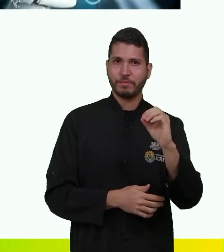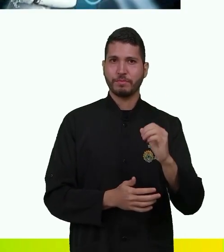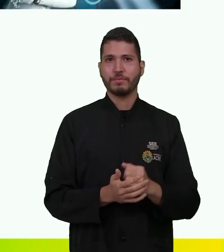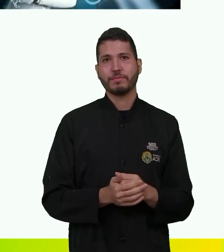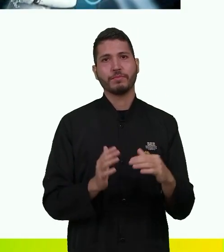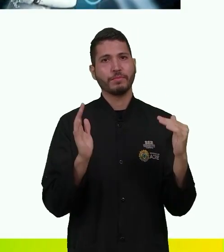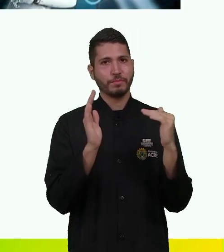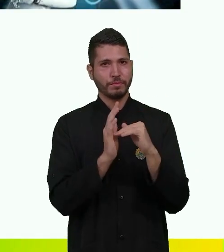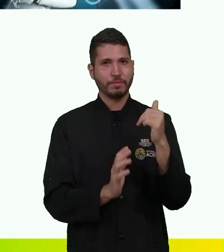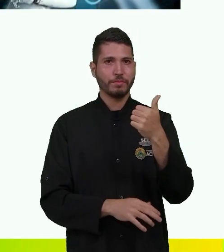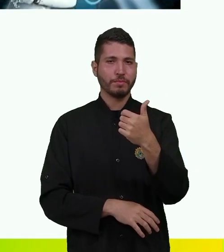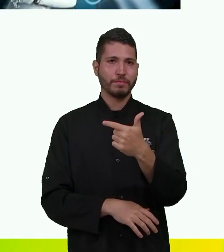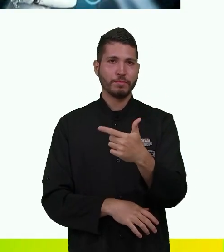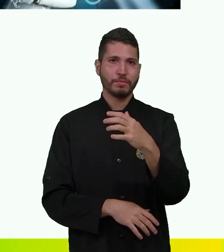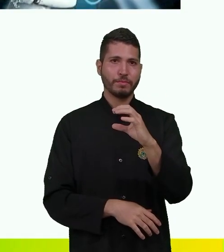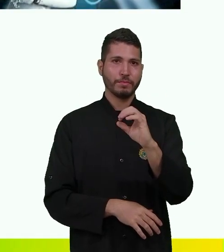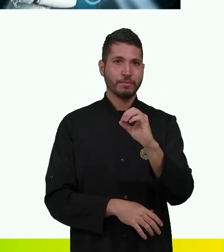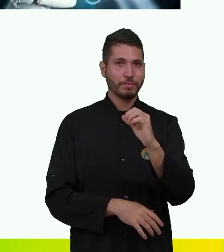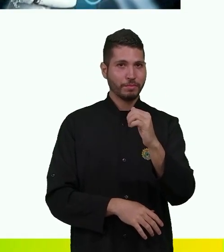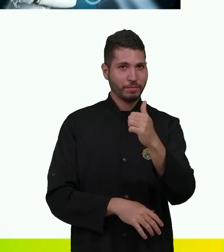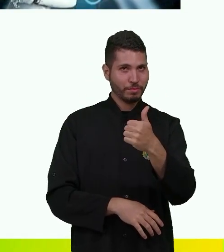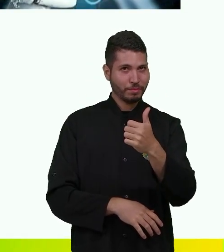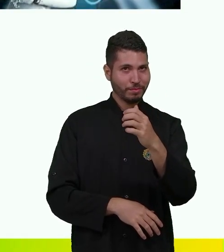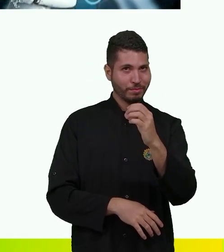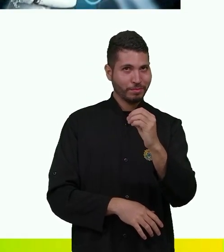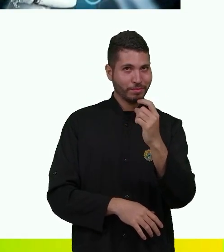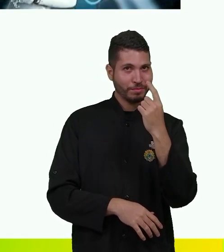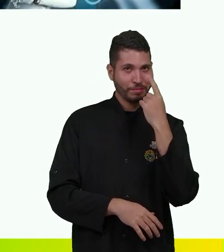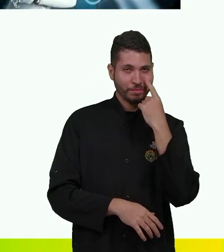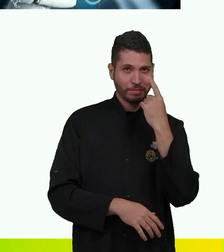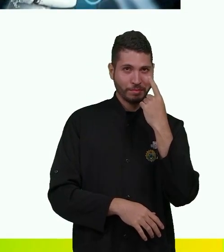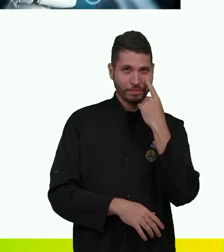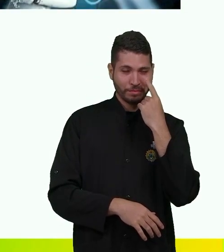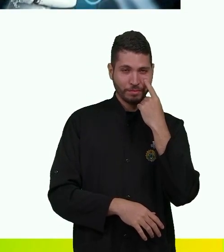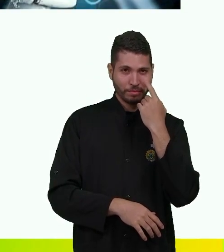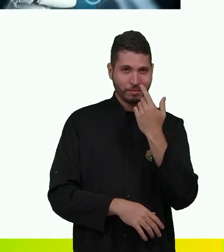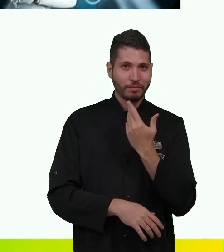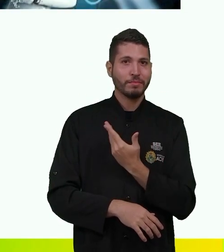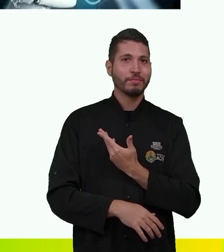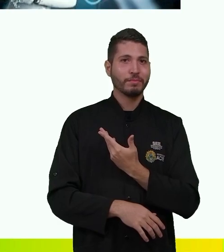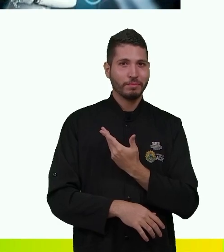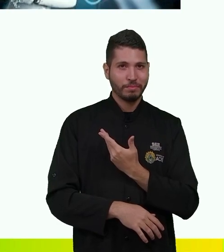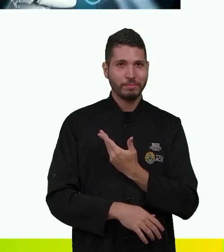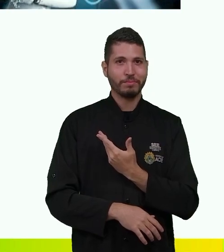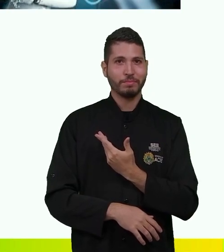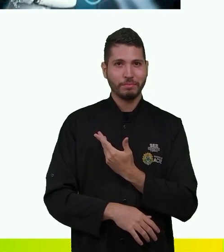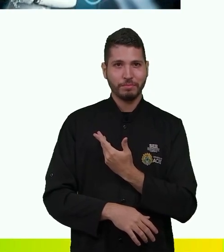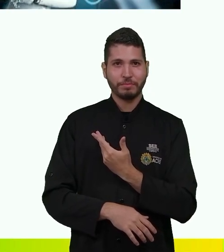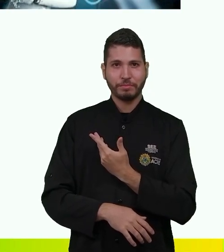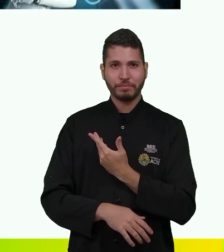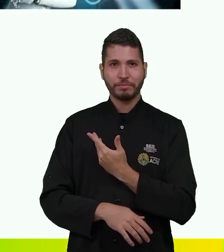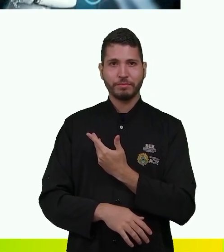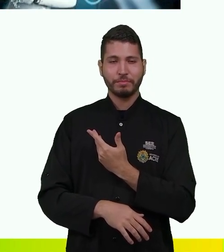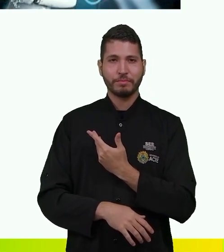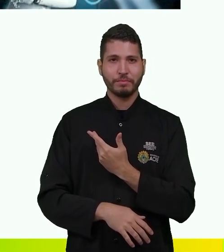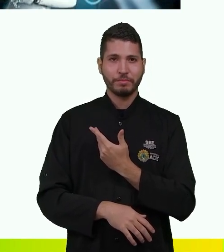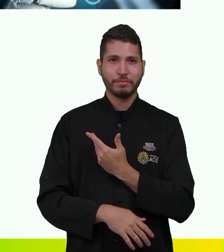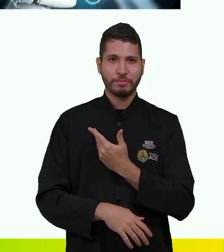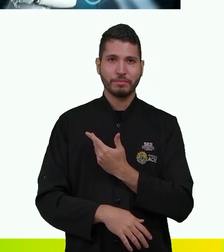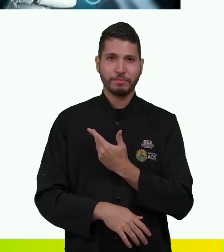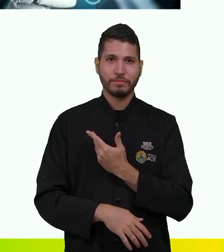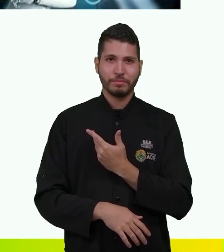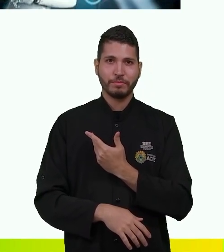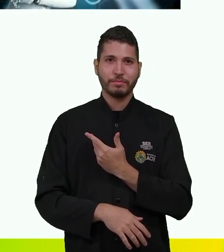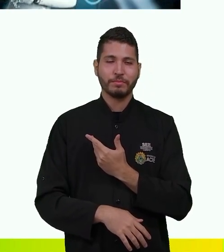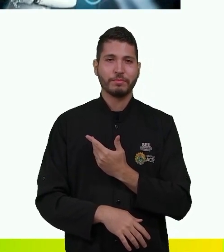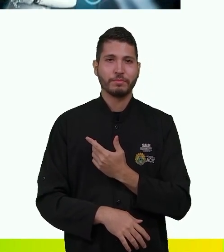a 2010. Olha só essa data, já bem atual, né? Grande parte de vocês aí, alunos, já